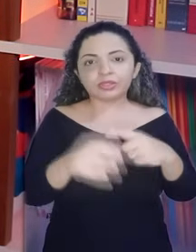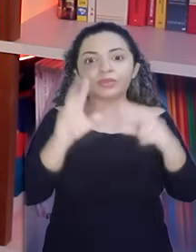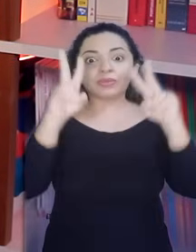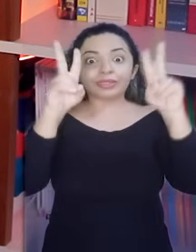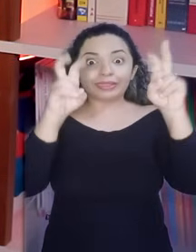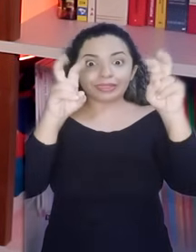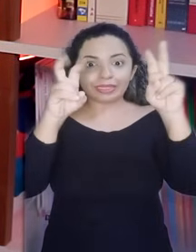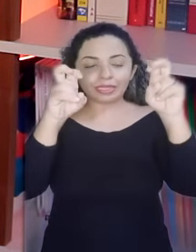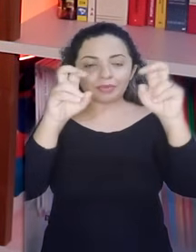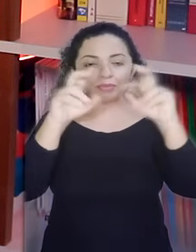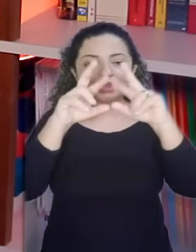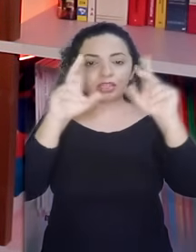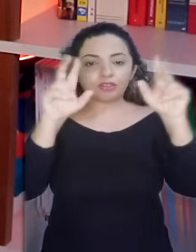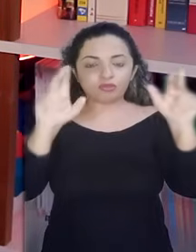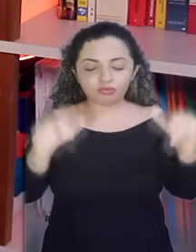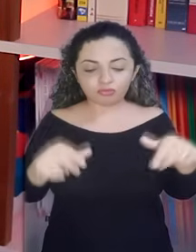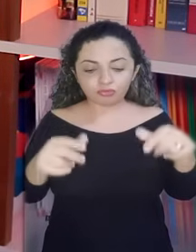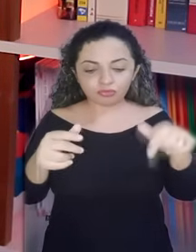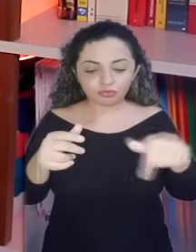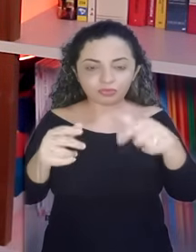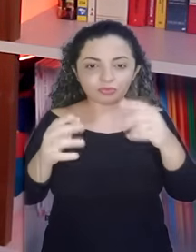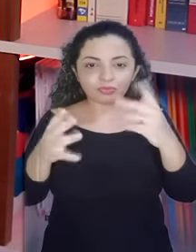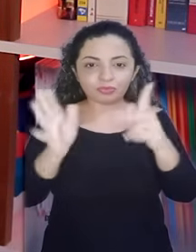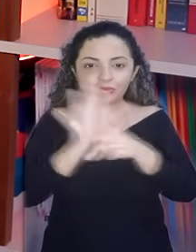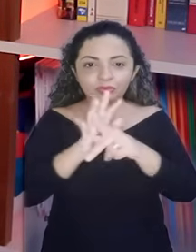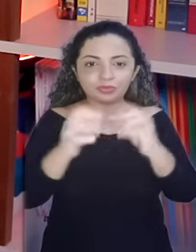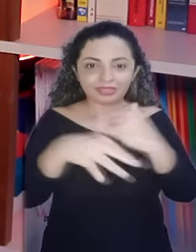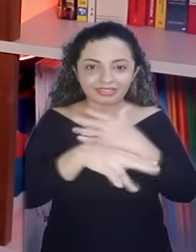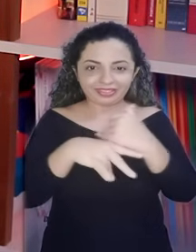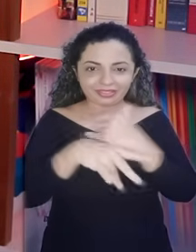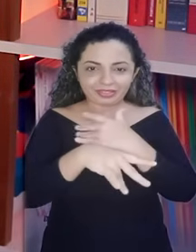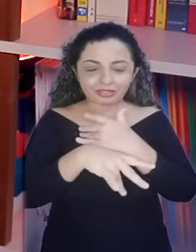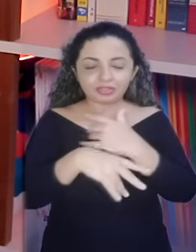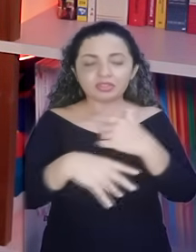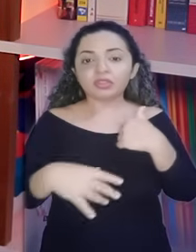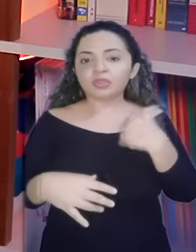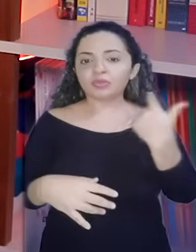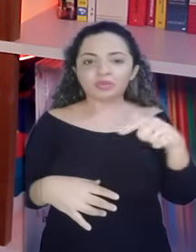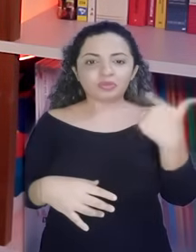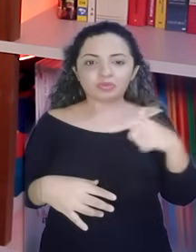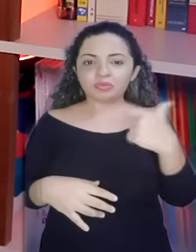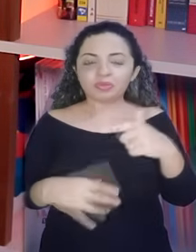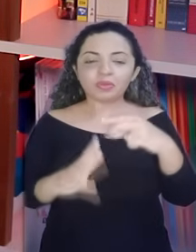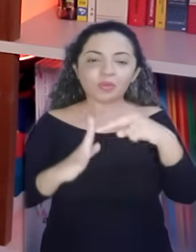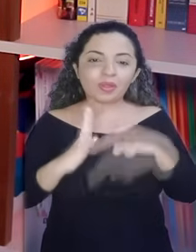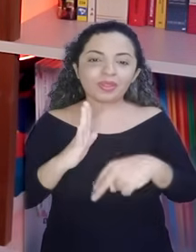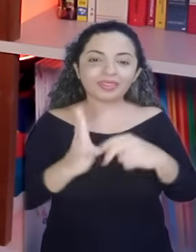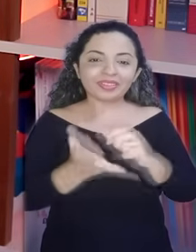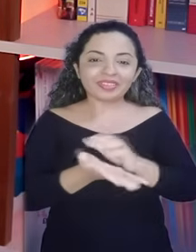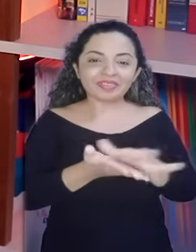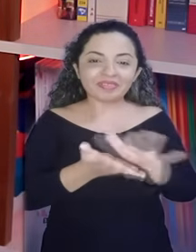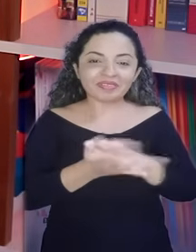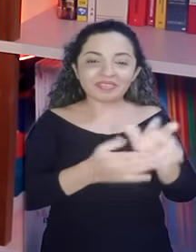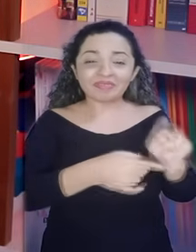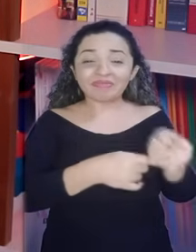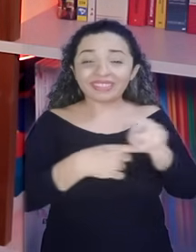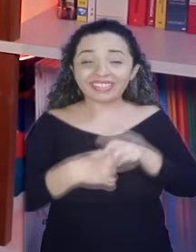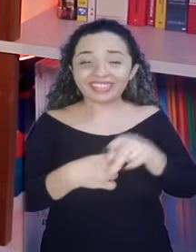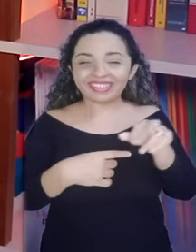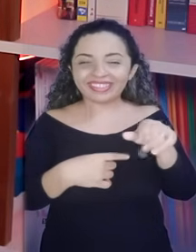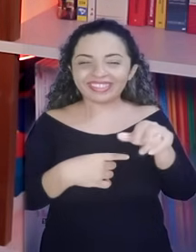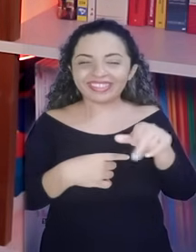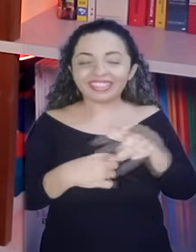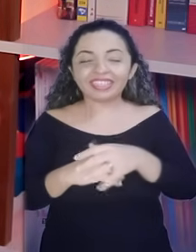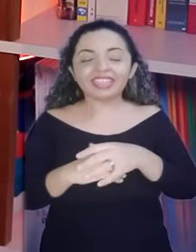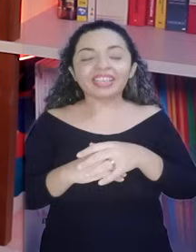temas como esse, sobre estratificação social. Eu não tenho esse livro nessa edição, só li nessa edição xerocada, bem